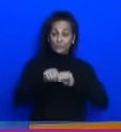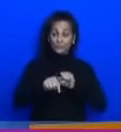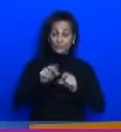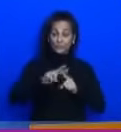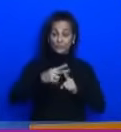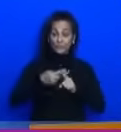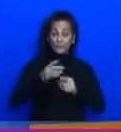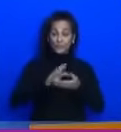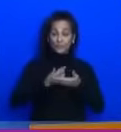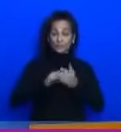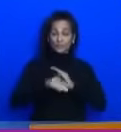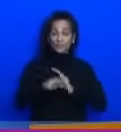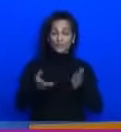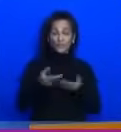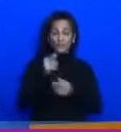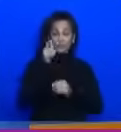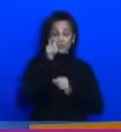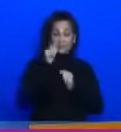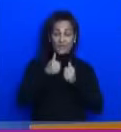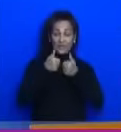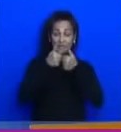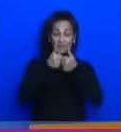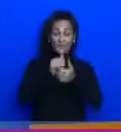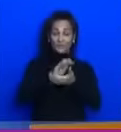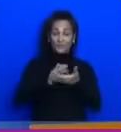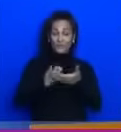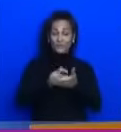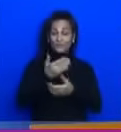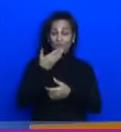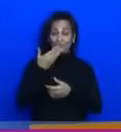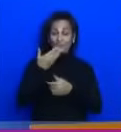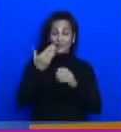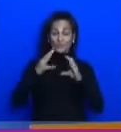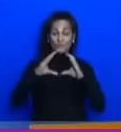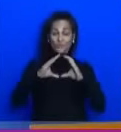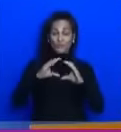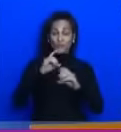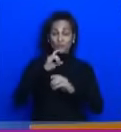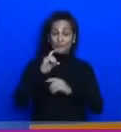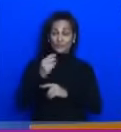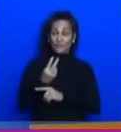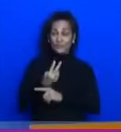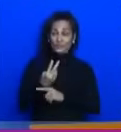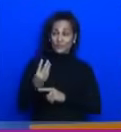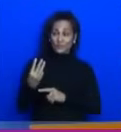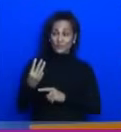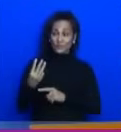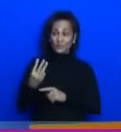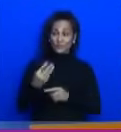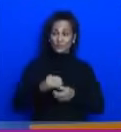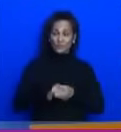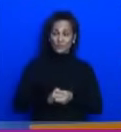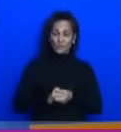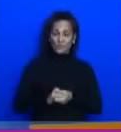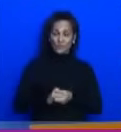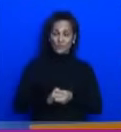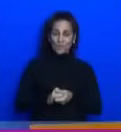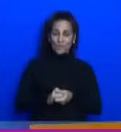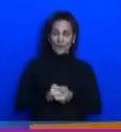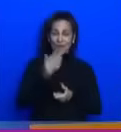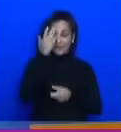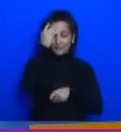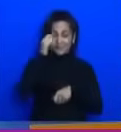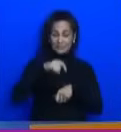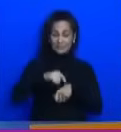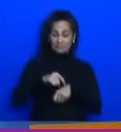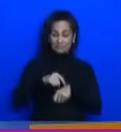da Dupla Sena, da Lotomania. Agora você conferindo o Loto Fácil. Bola verde, 23. Verde, número 23.